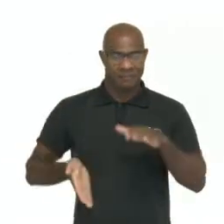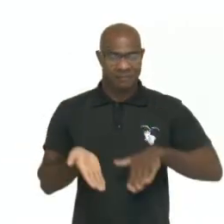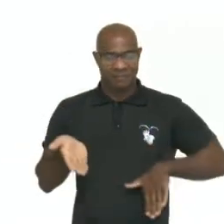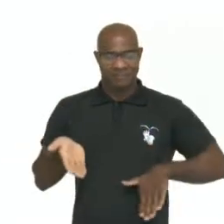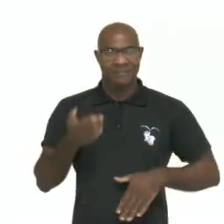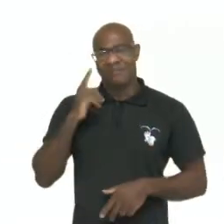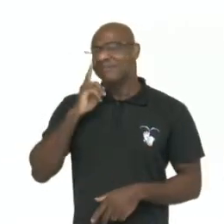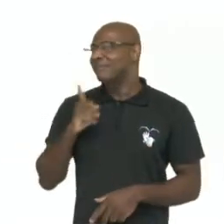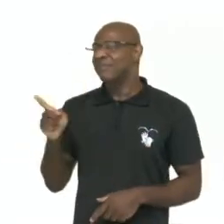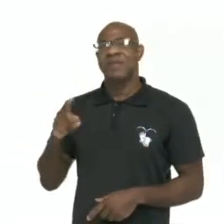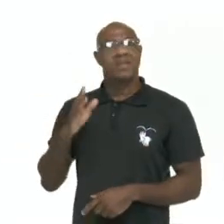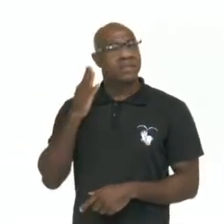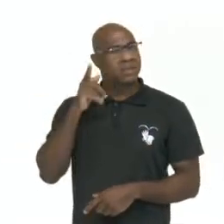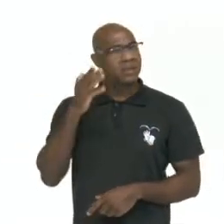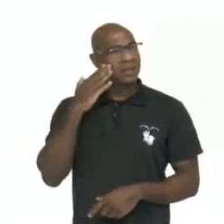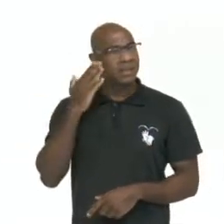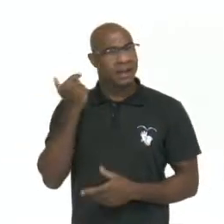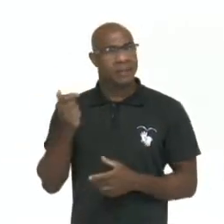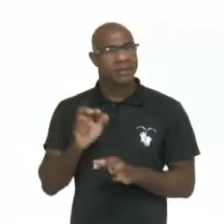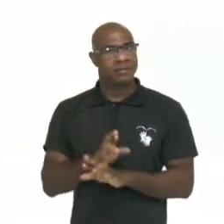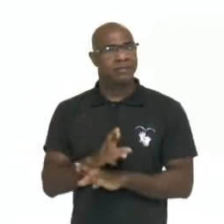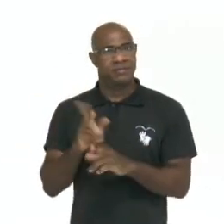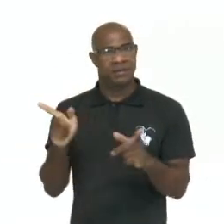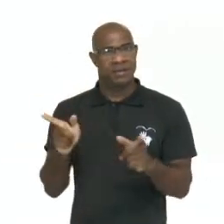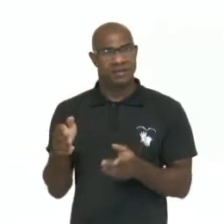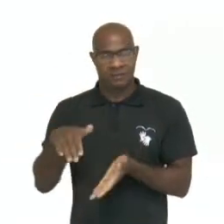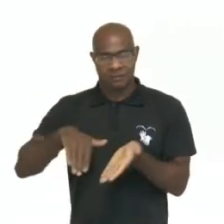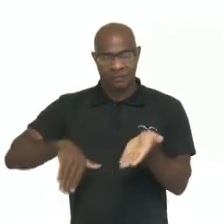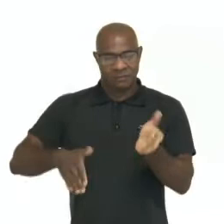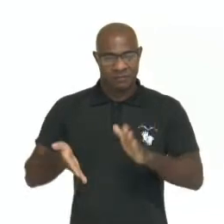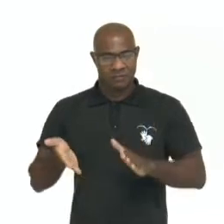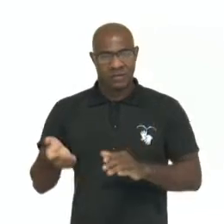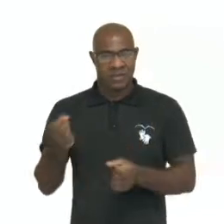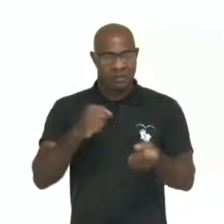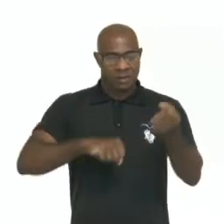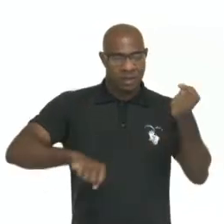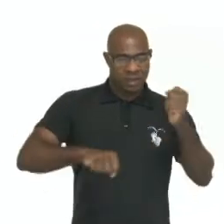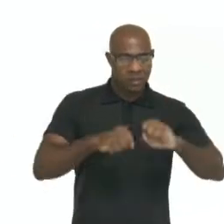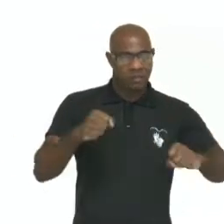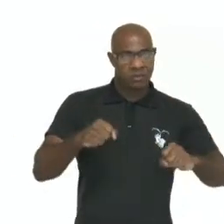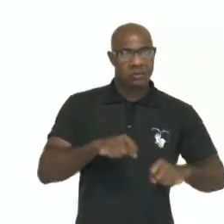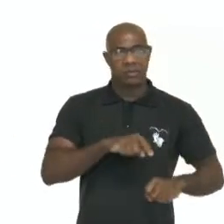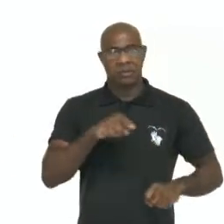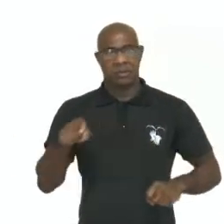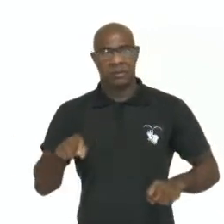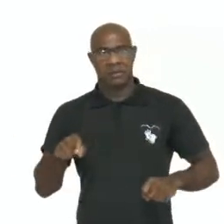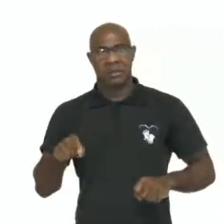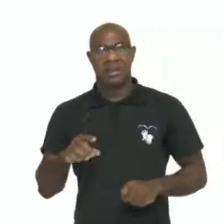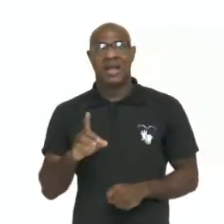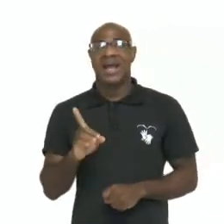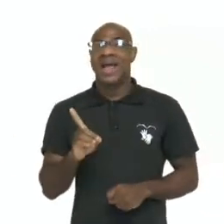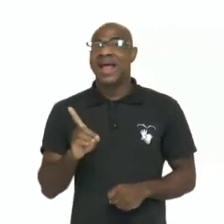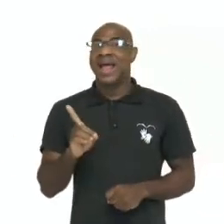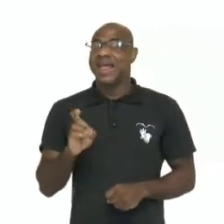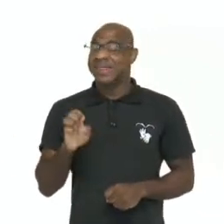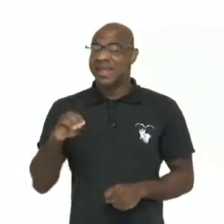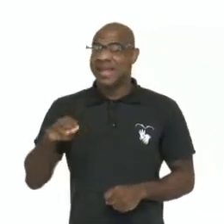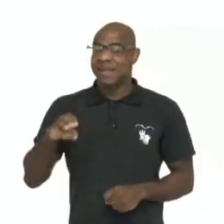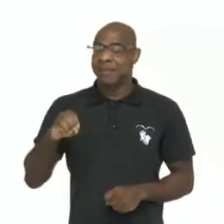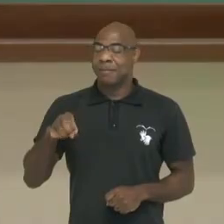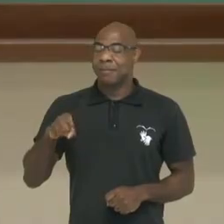qual a diferença entre uma demonstração de Karatê e uma luta de Karatê? Nessa aula você vai